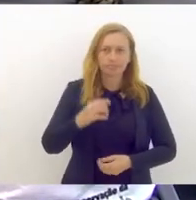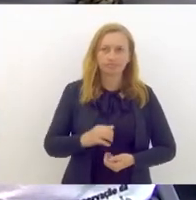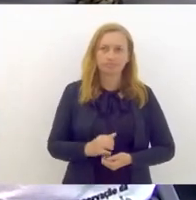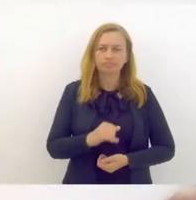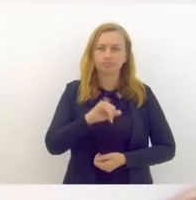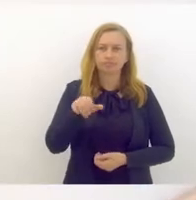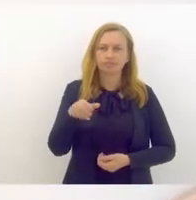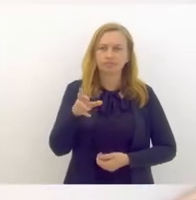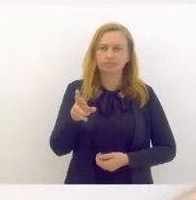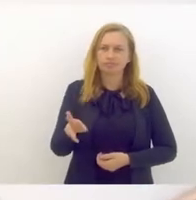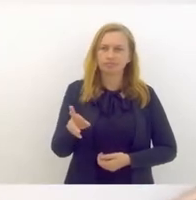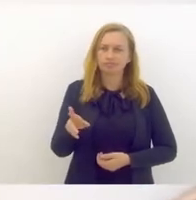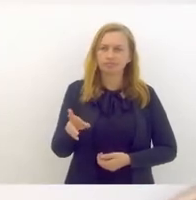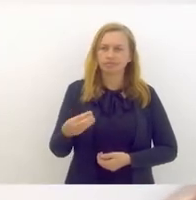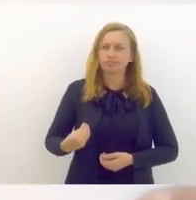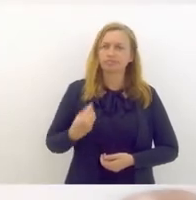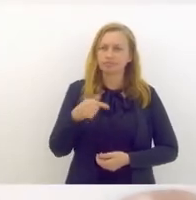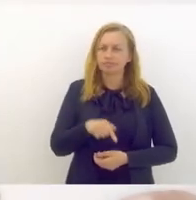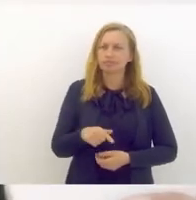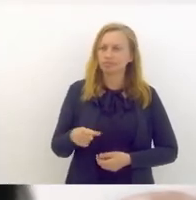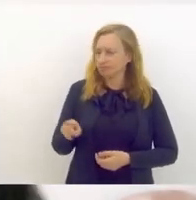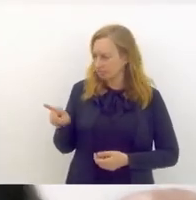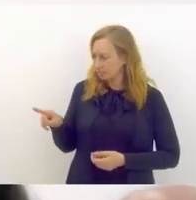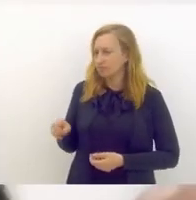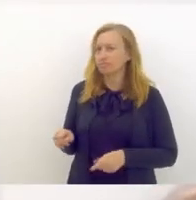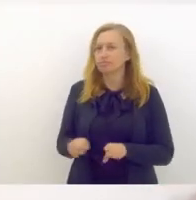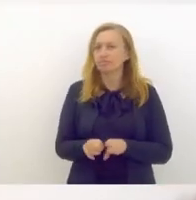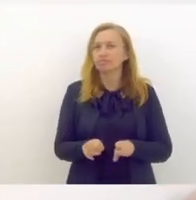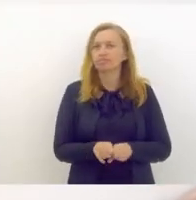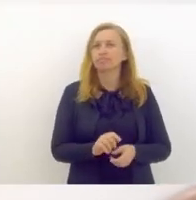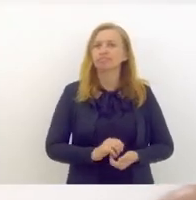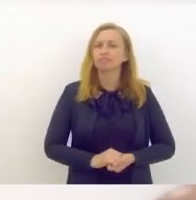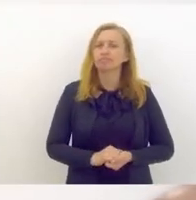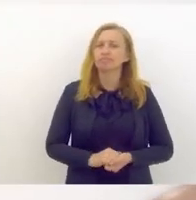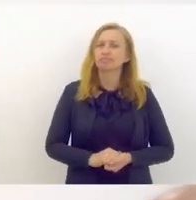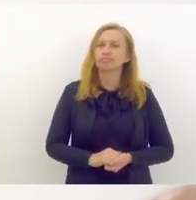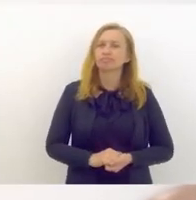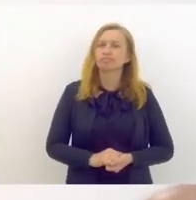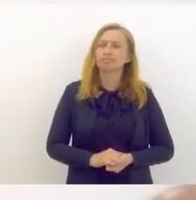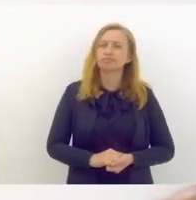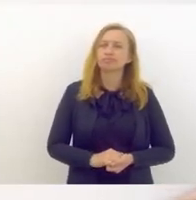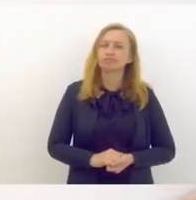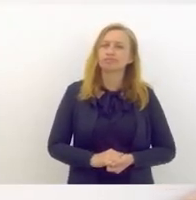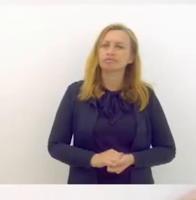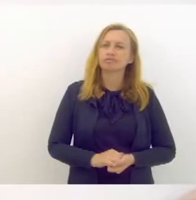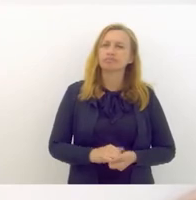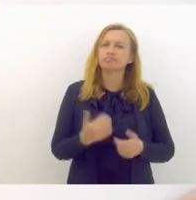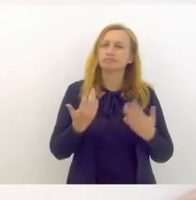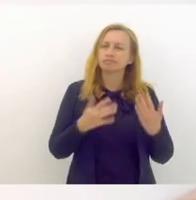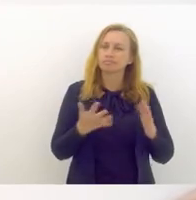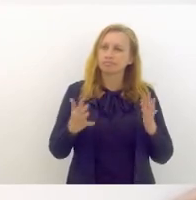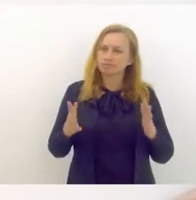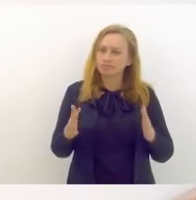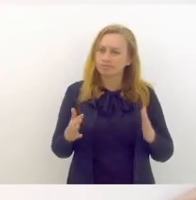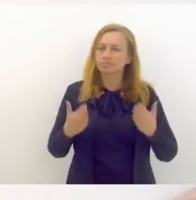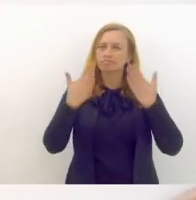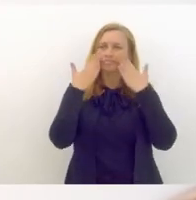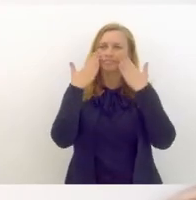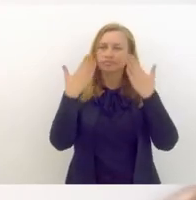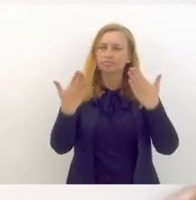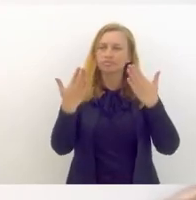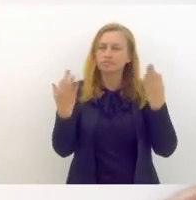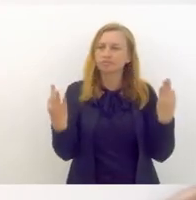Jari estava presente aqui. Estava, né? Está aqui. E eu quero, me identificando com a mesa, cumprimentar a brilhante